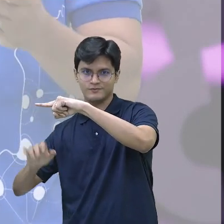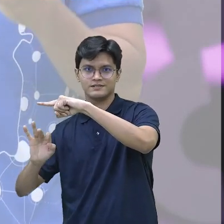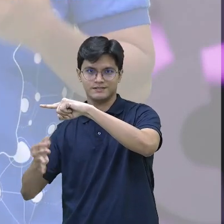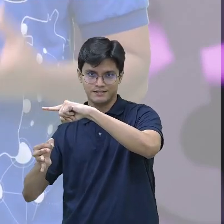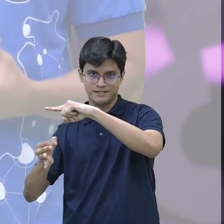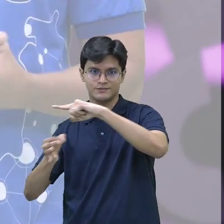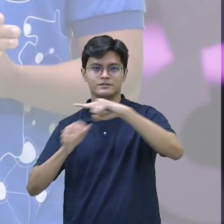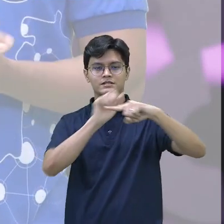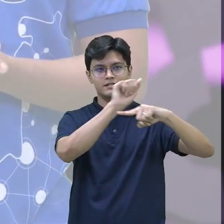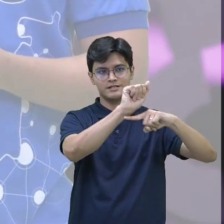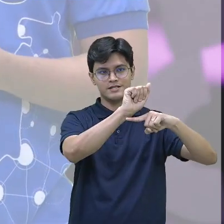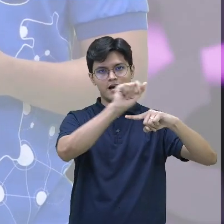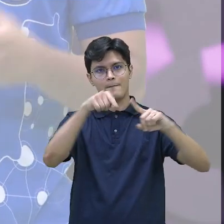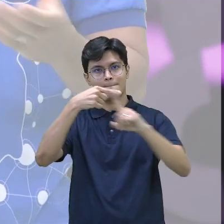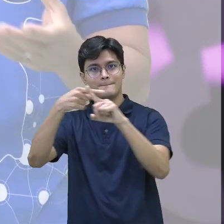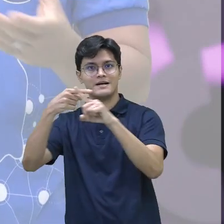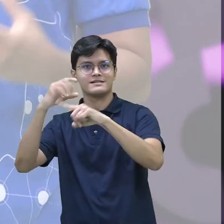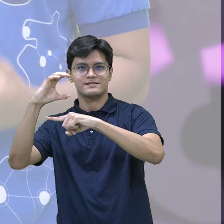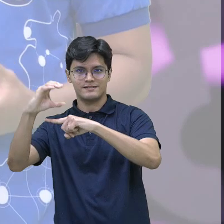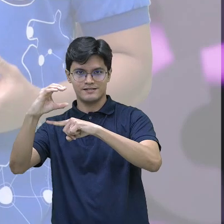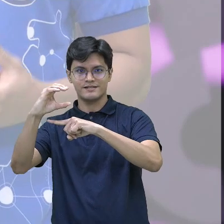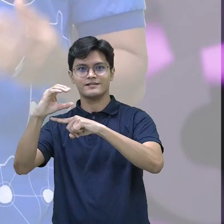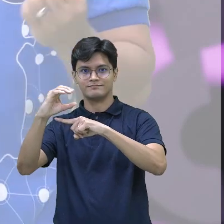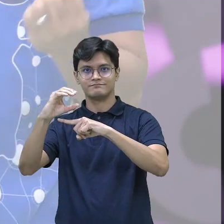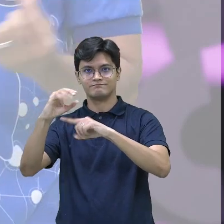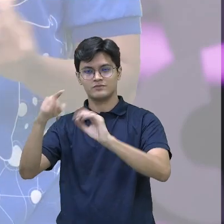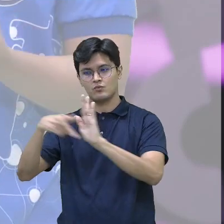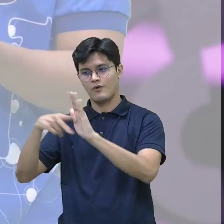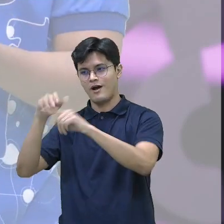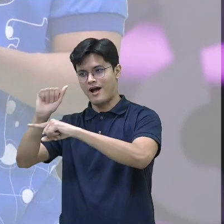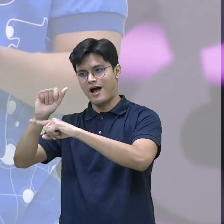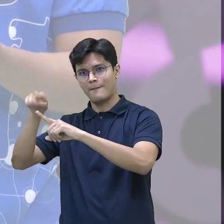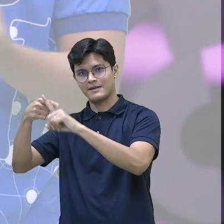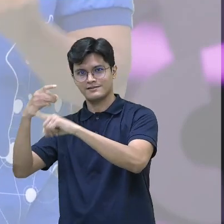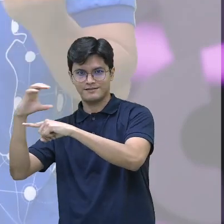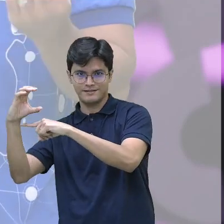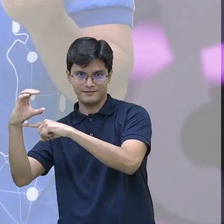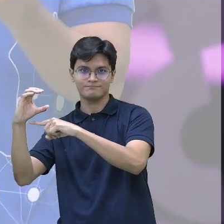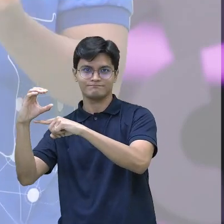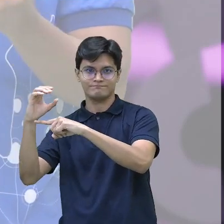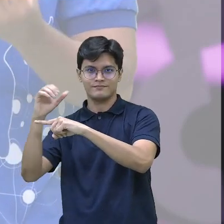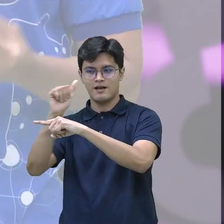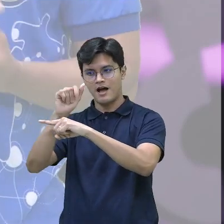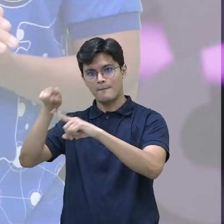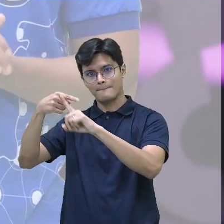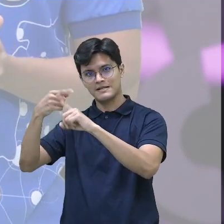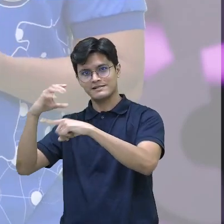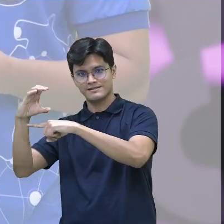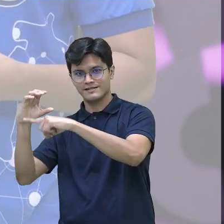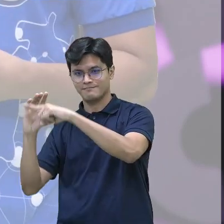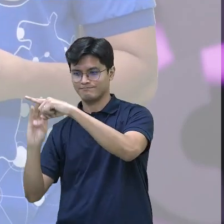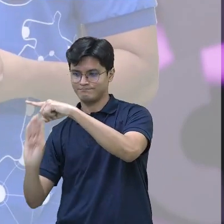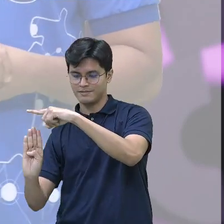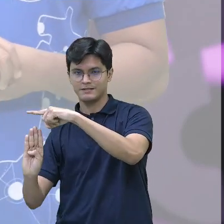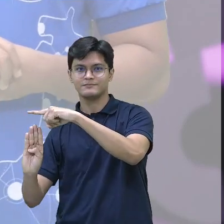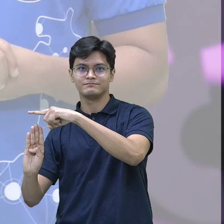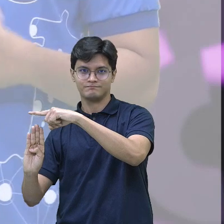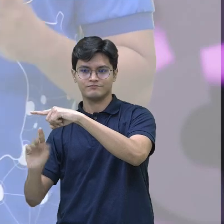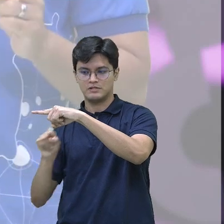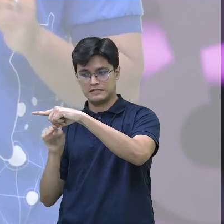cima, dividido por B. Então, o denominador eu vou repetir e vou fazer a operação de